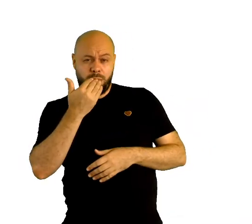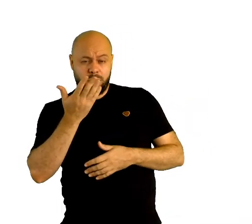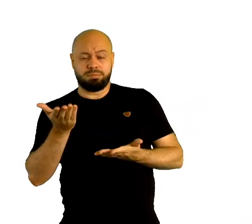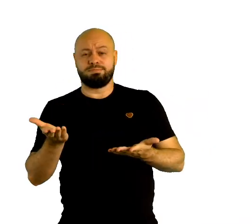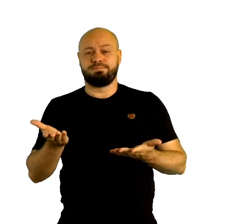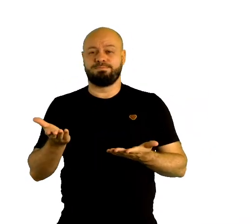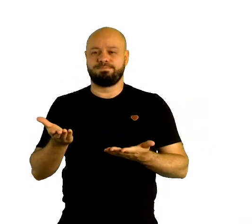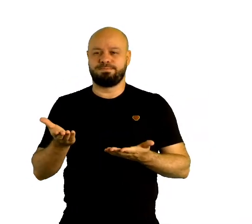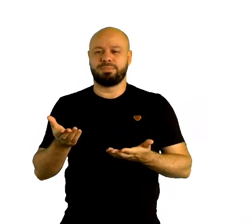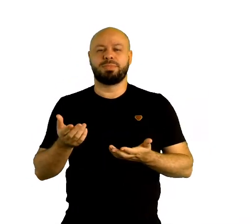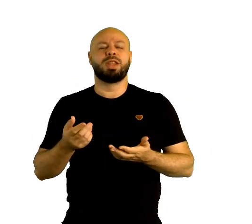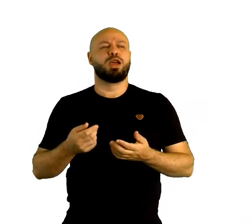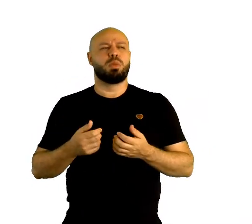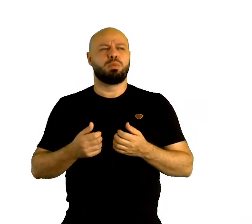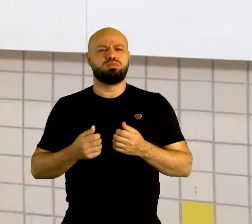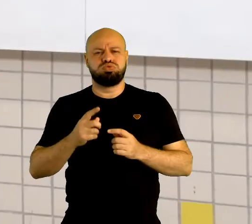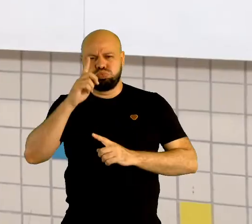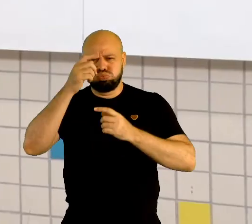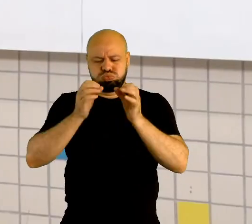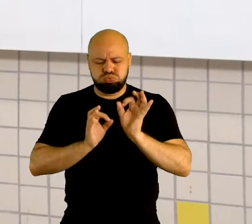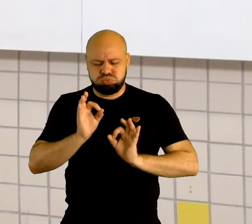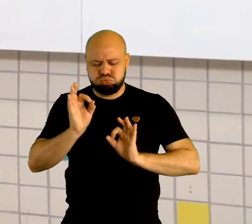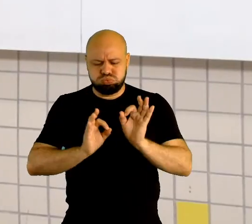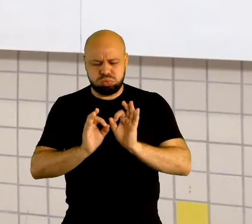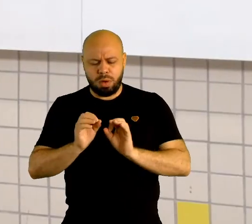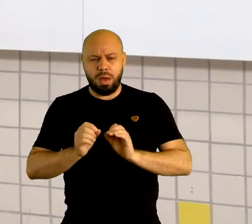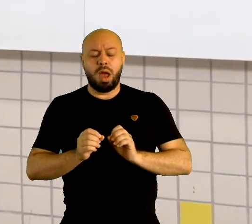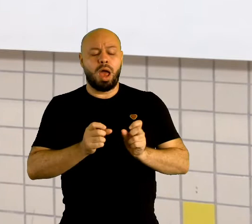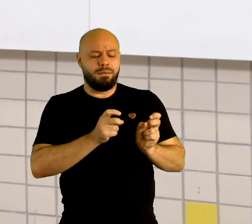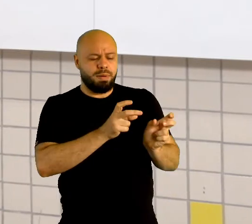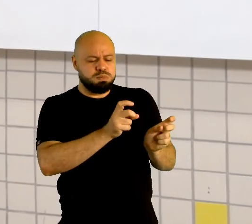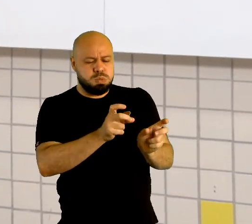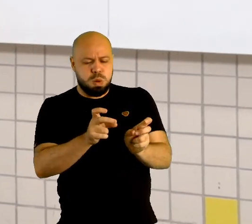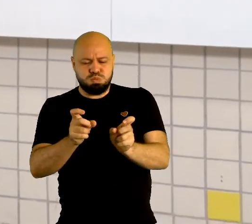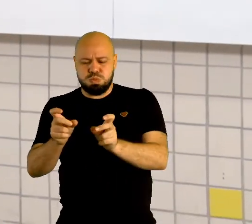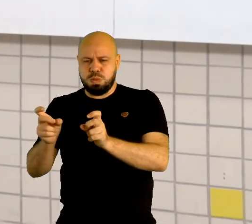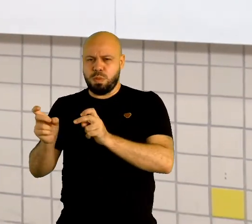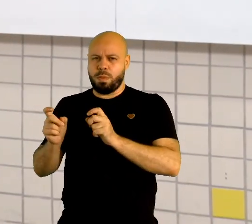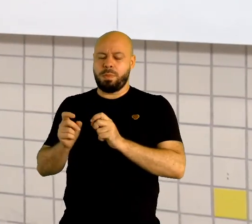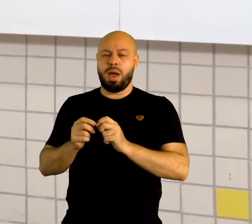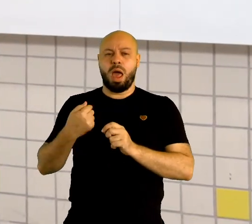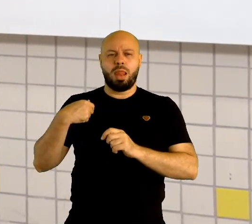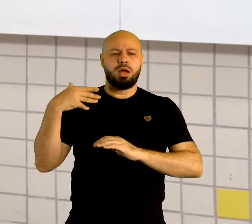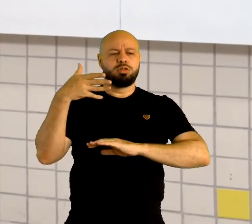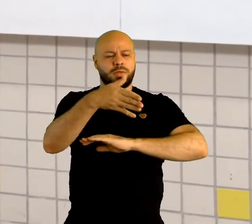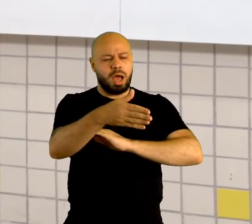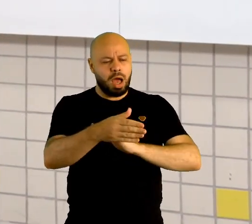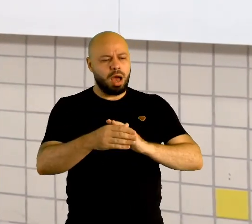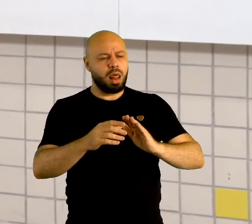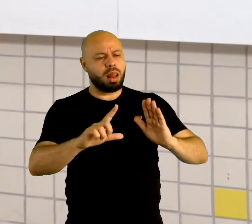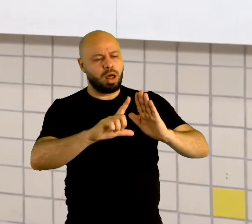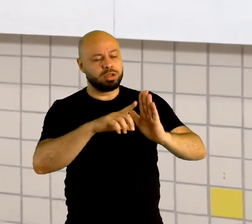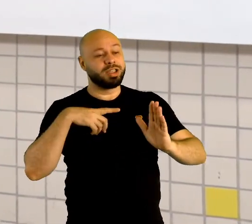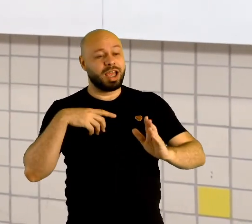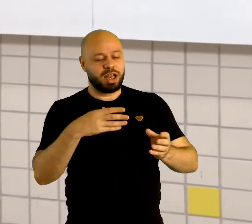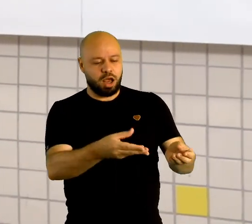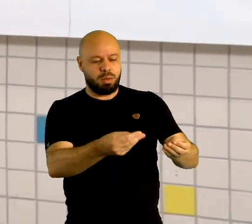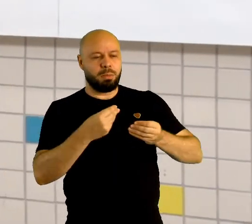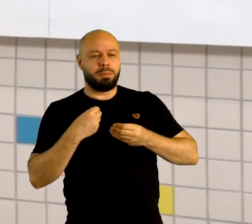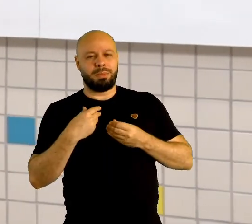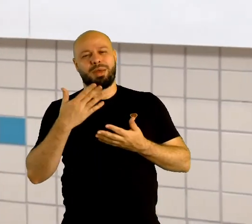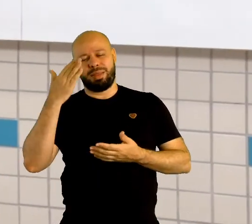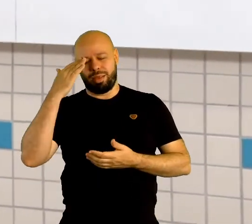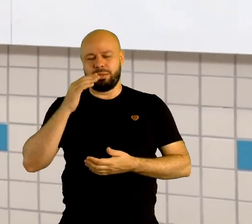né, a produção de óleo. Meninos, eu sei que a gente já viu muita coisa legal, muita